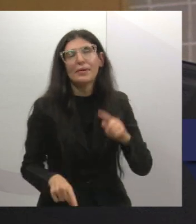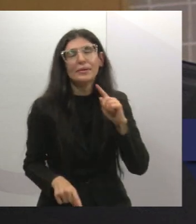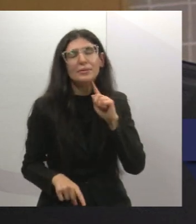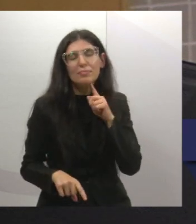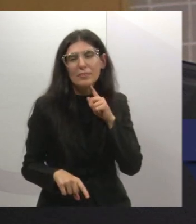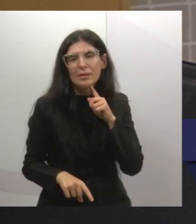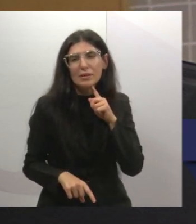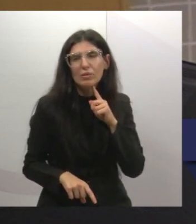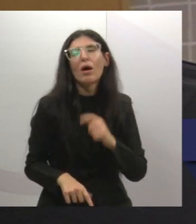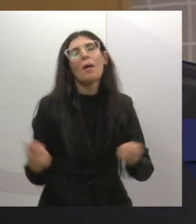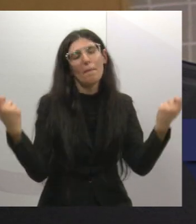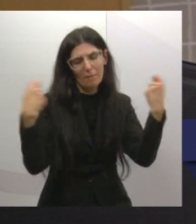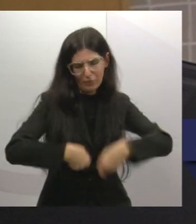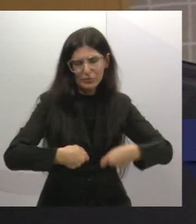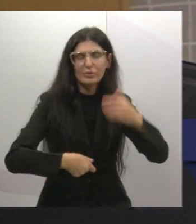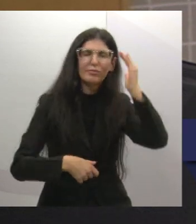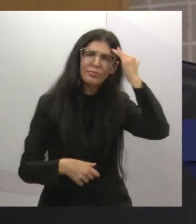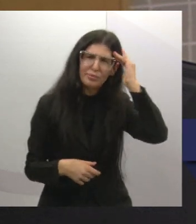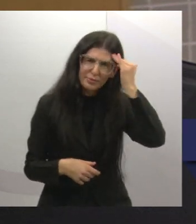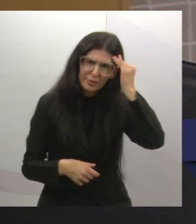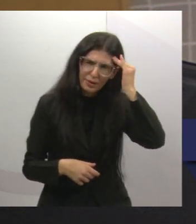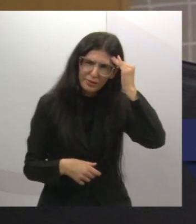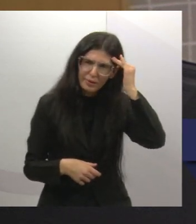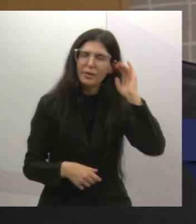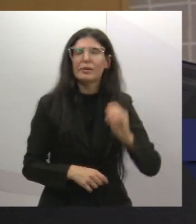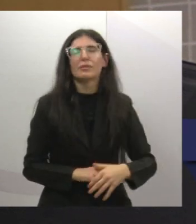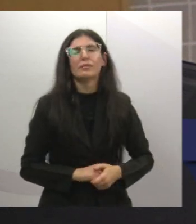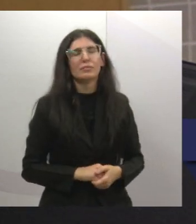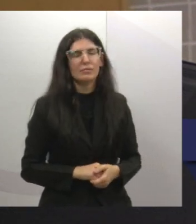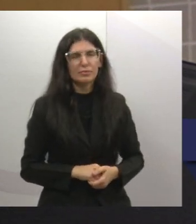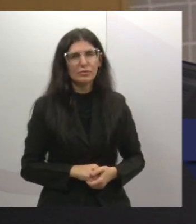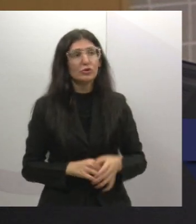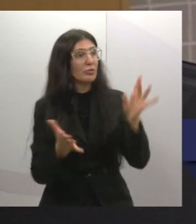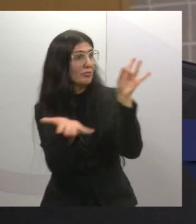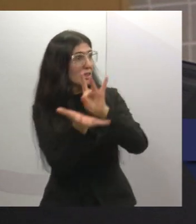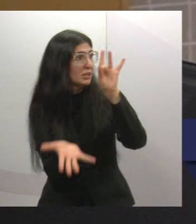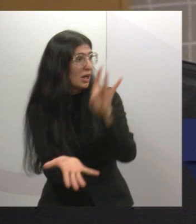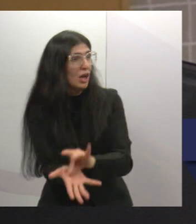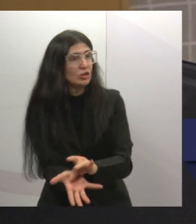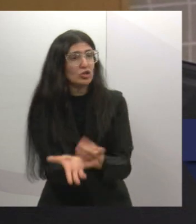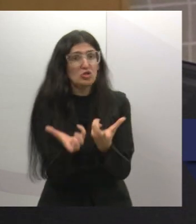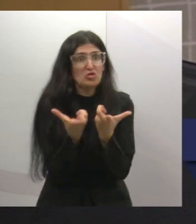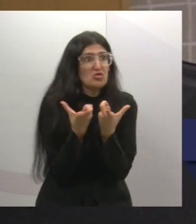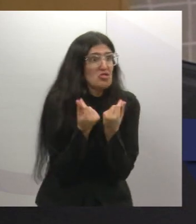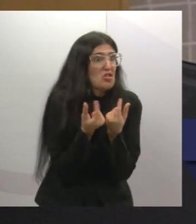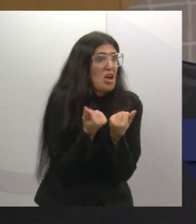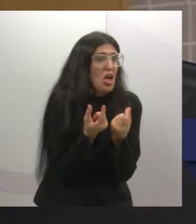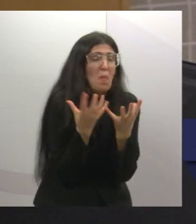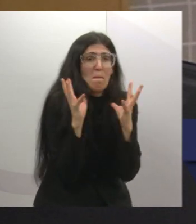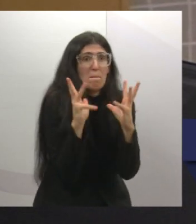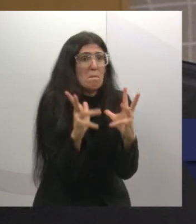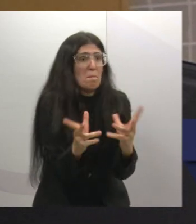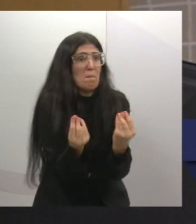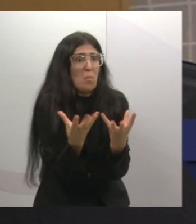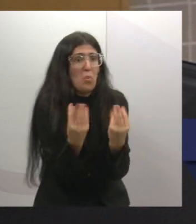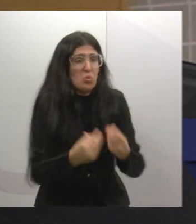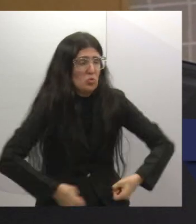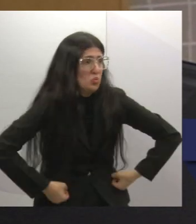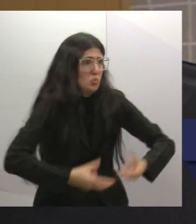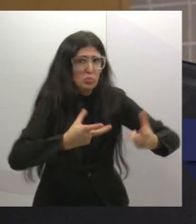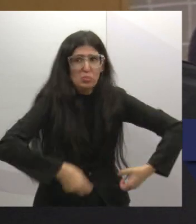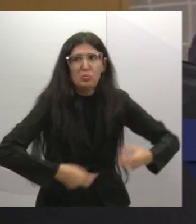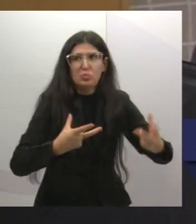um cenário bem melhor para entender, até mesmo quando o Cimar coloca, para ver o total de queda que pode estar